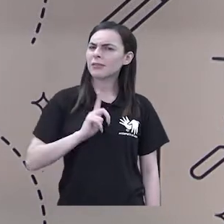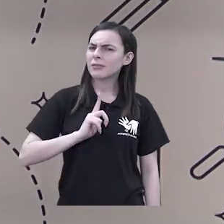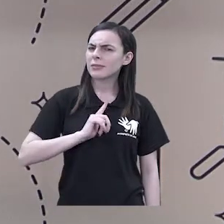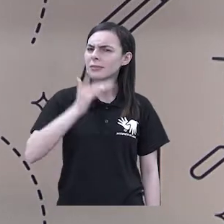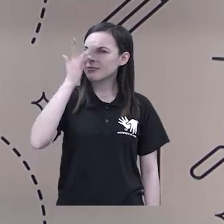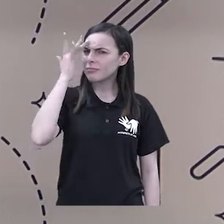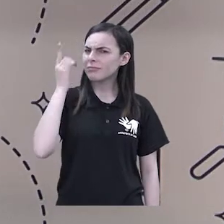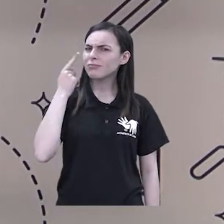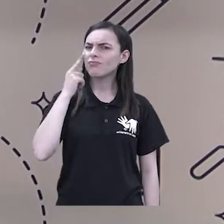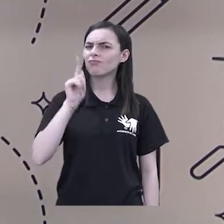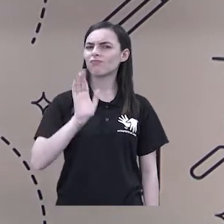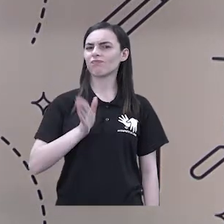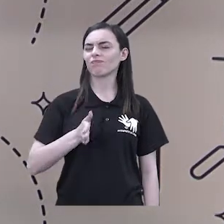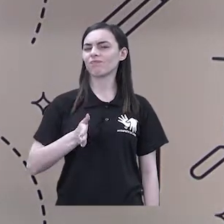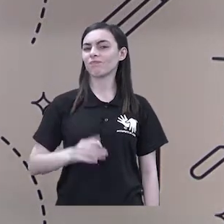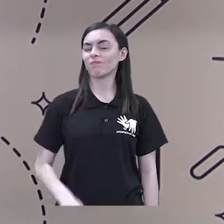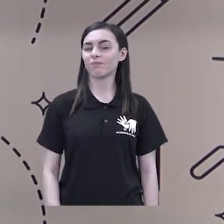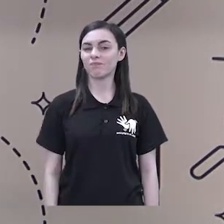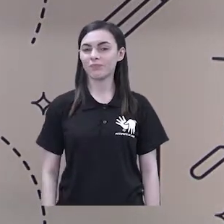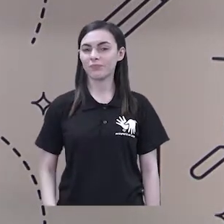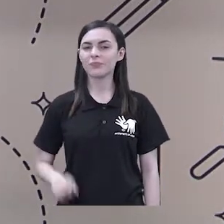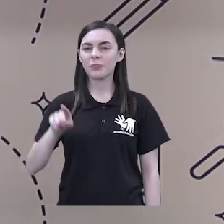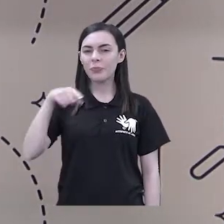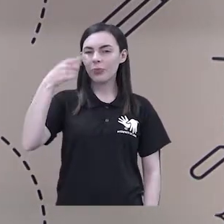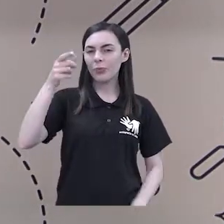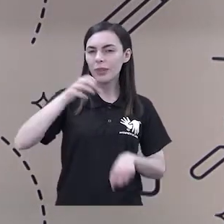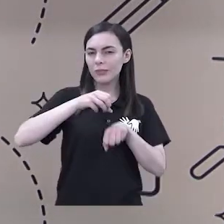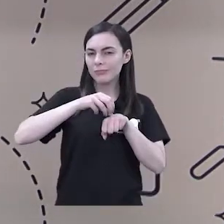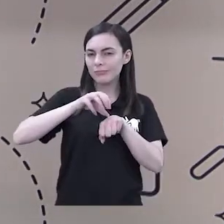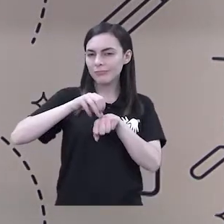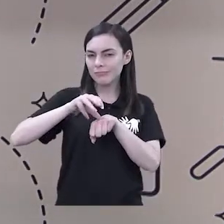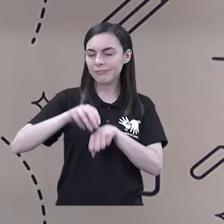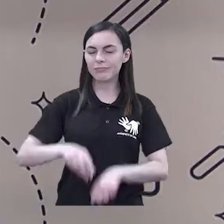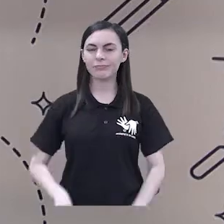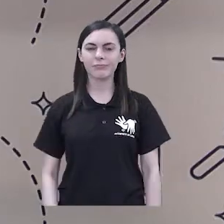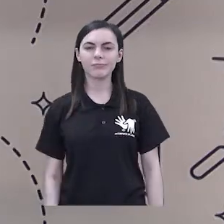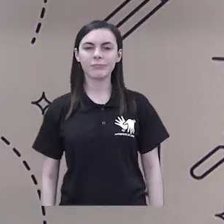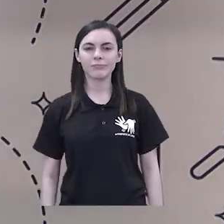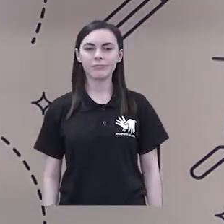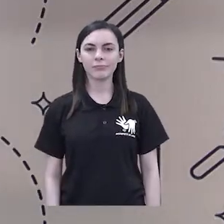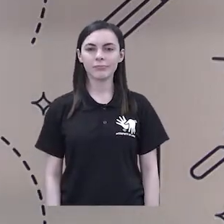pessoas aí já descobriram. Vamos para a próxima.